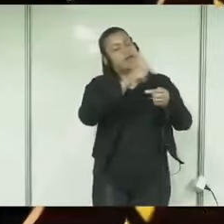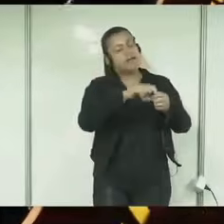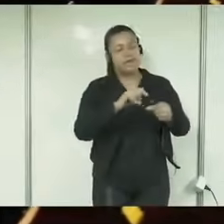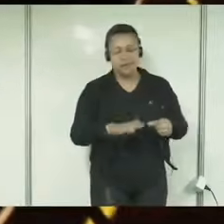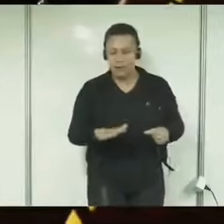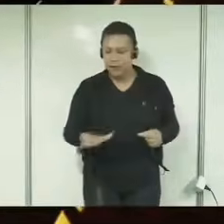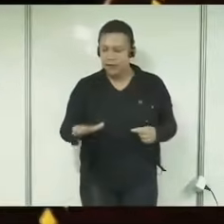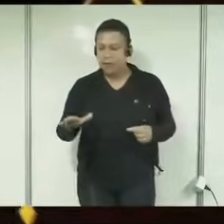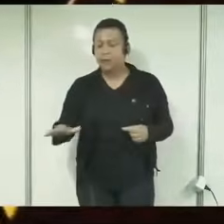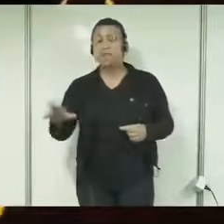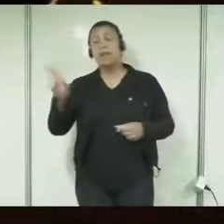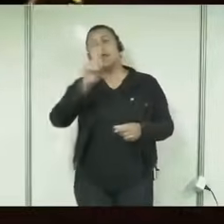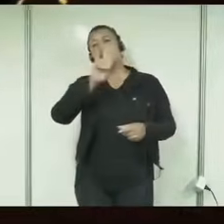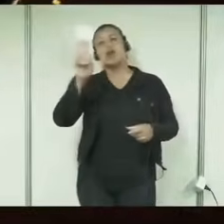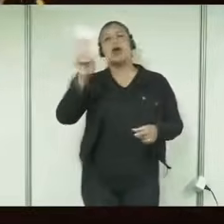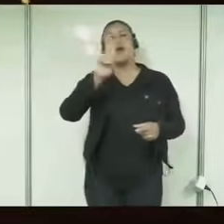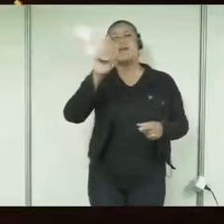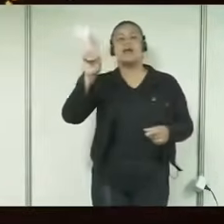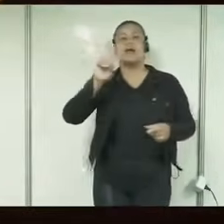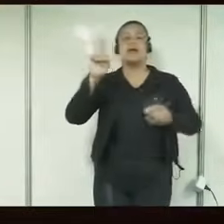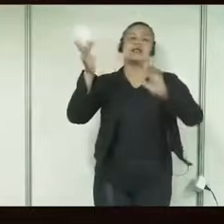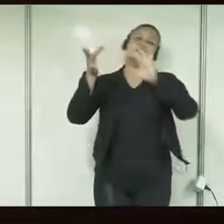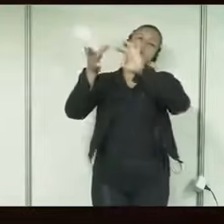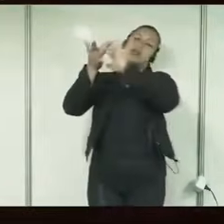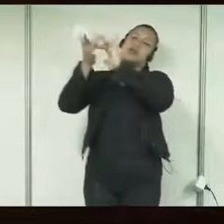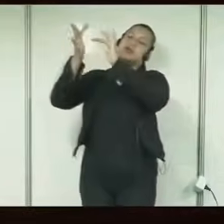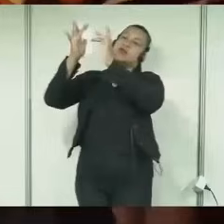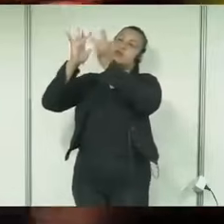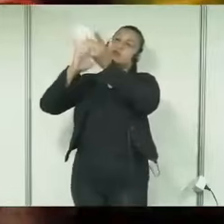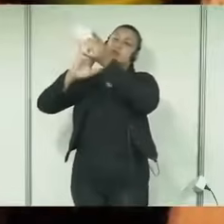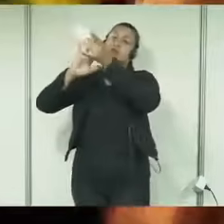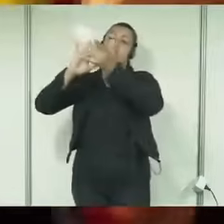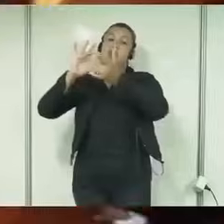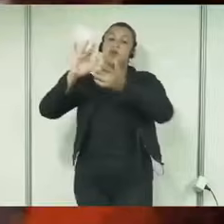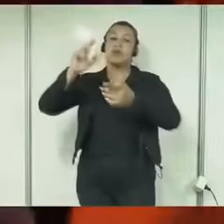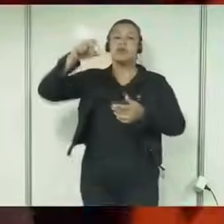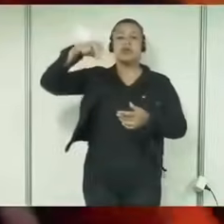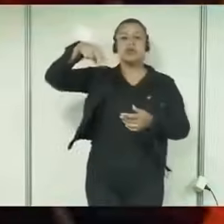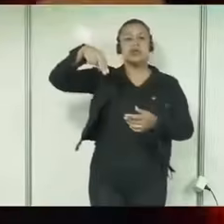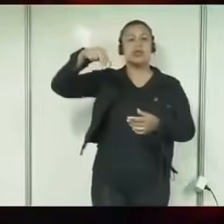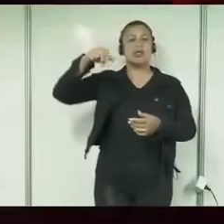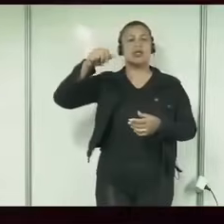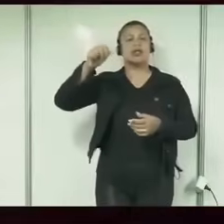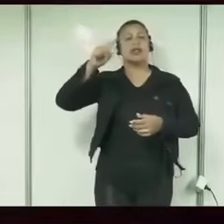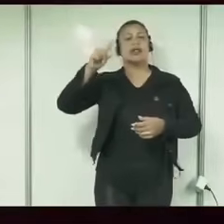dele? E seu nome era Jesus de Nazaré.